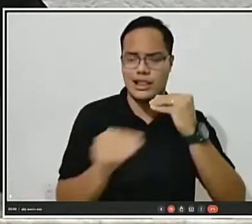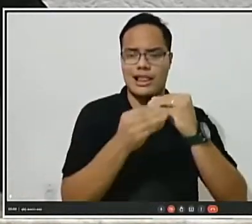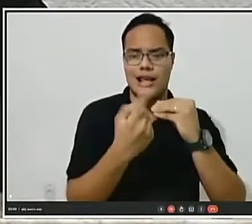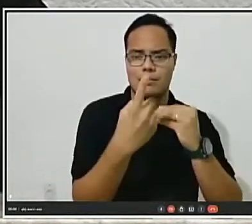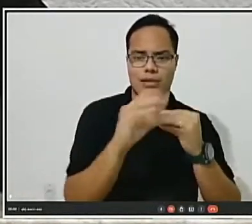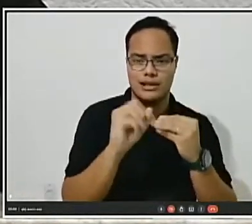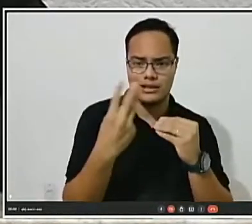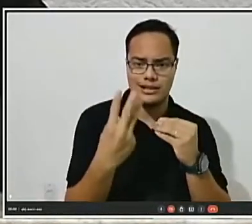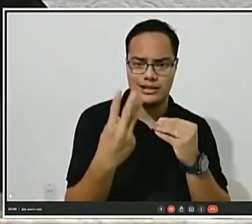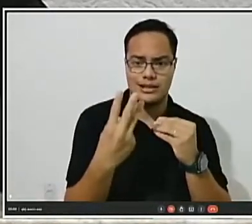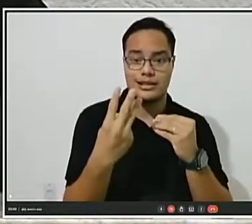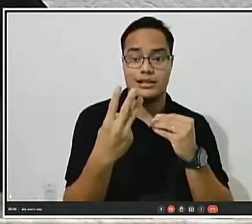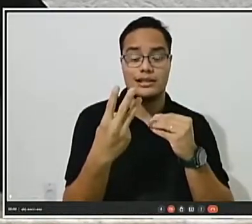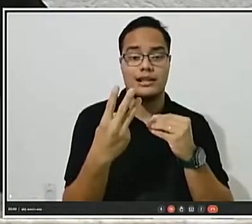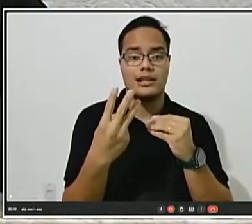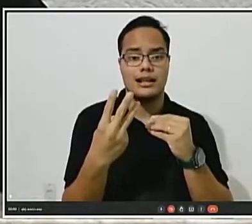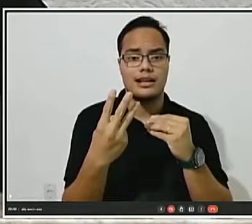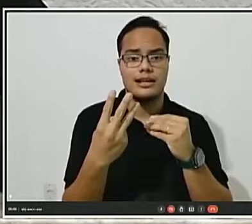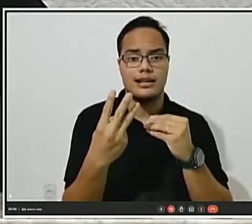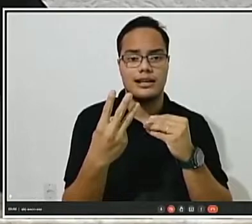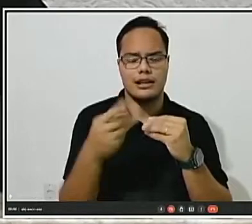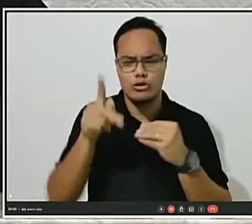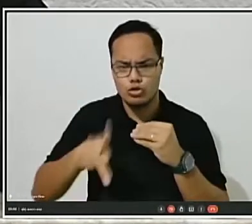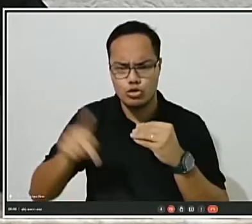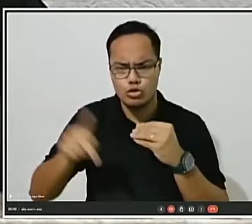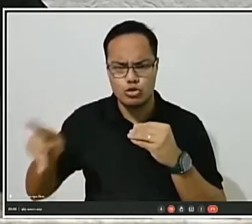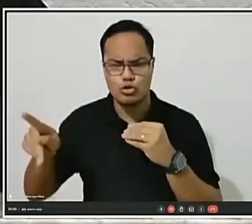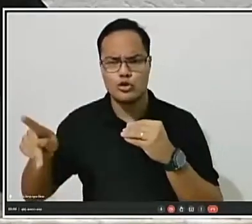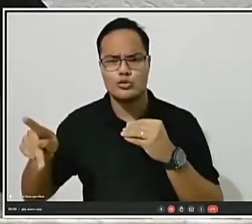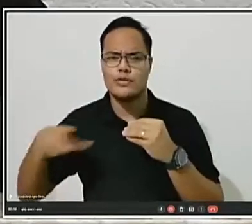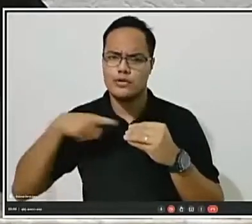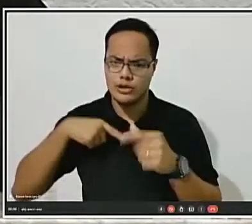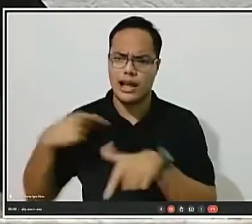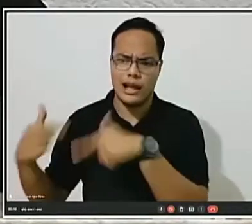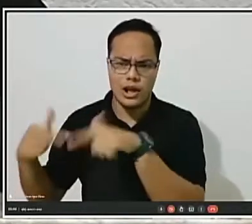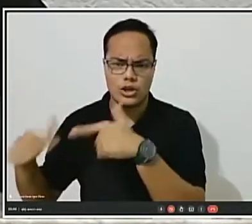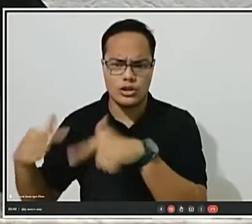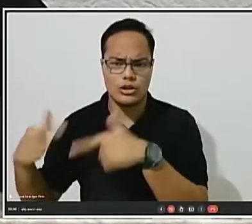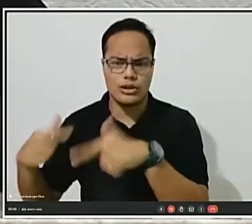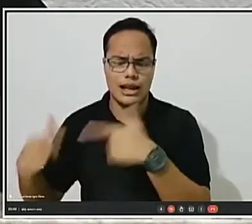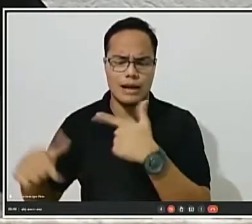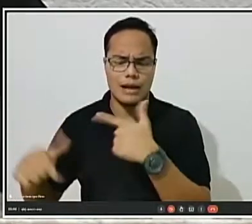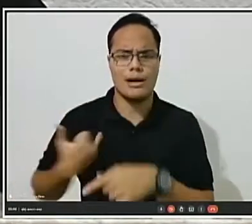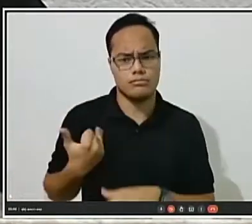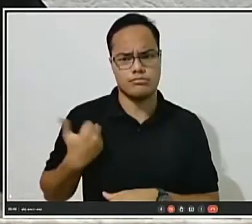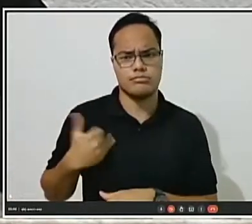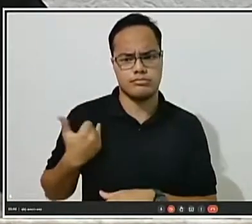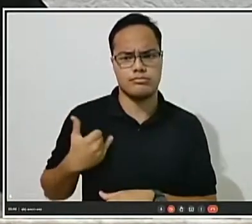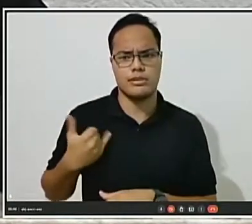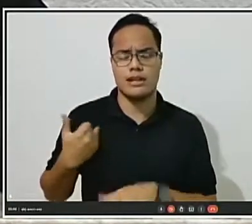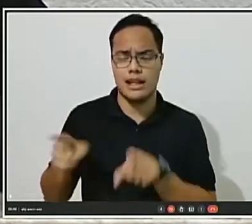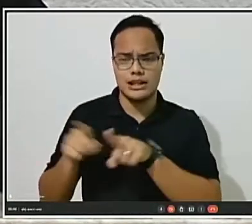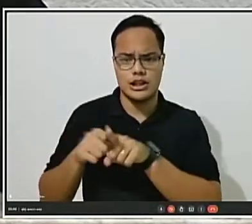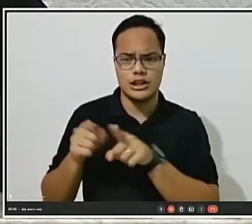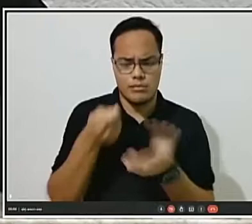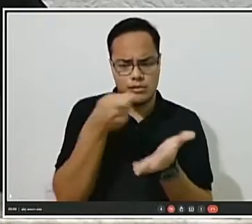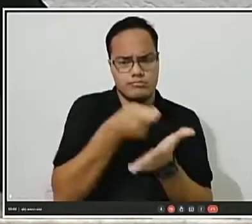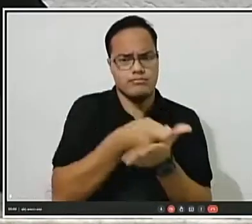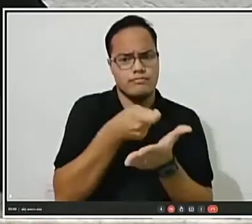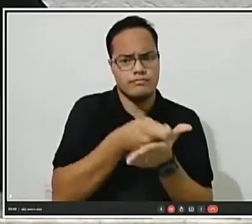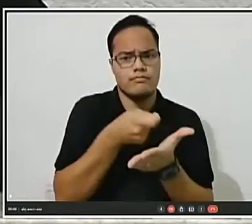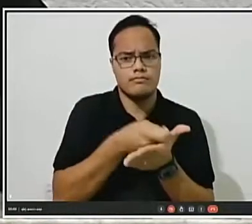forma que, mesmo que os professores tenham cumprido tanto a idade mínima como o tempo de contribuição, se